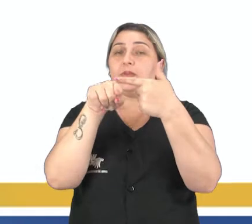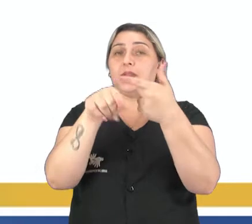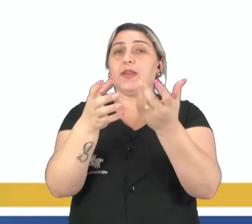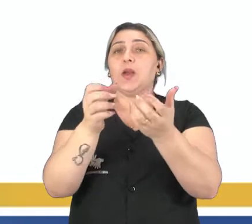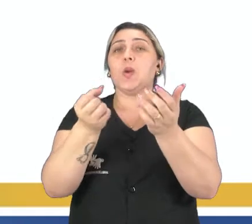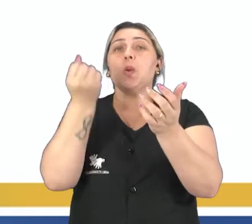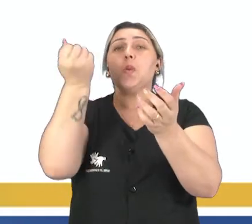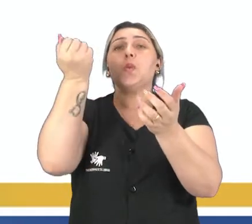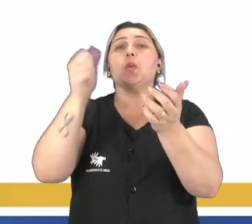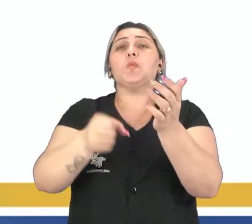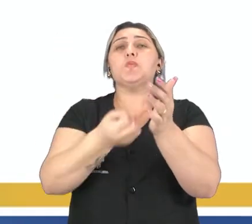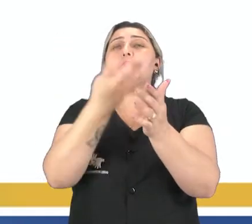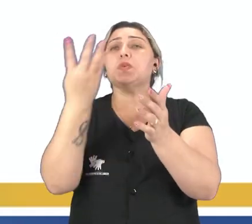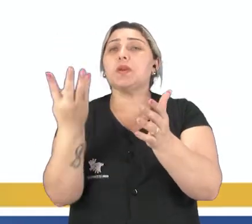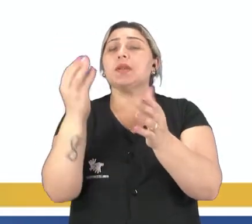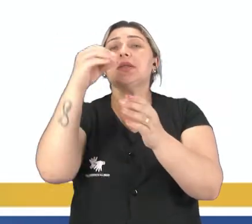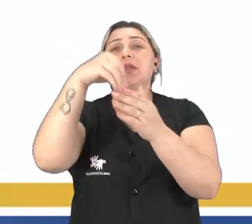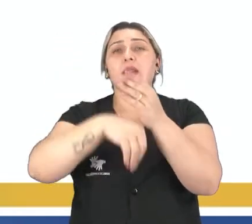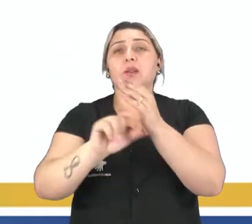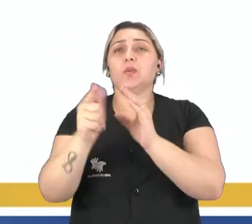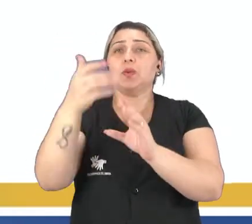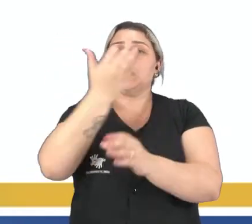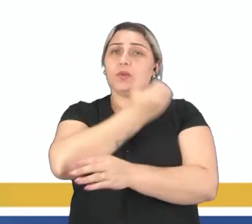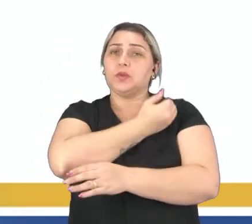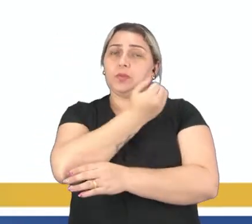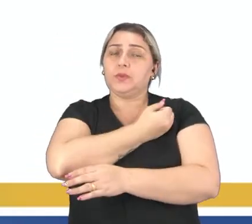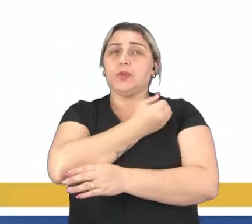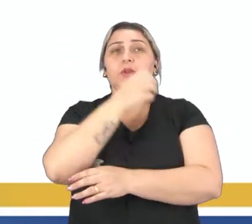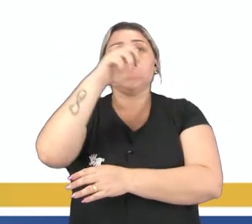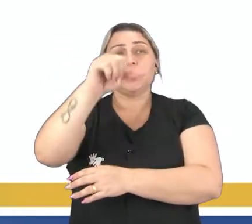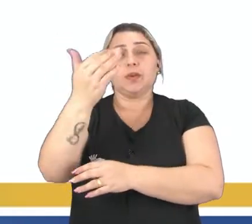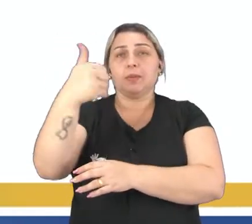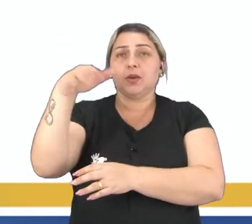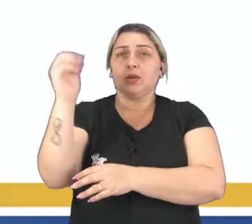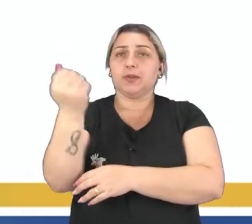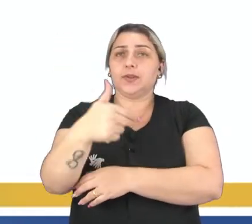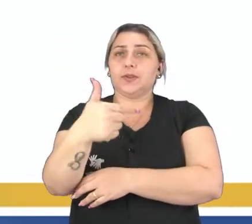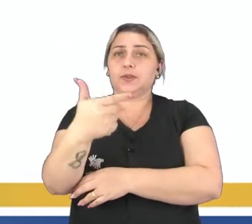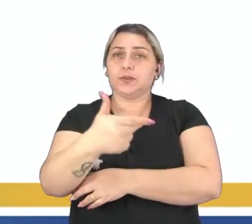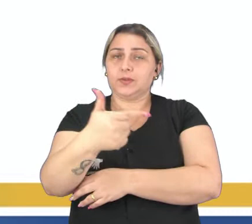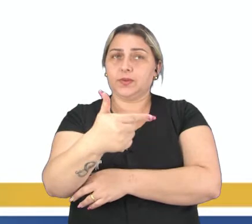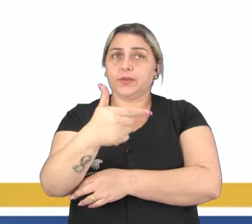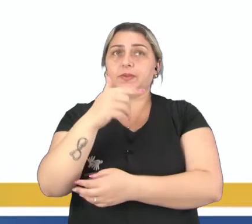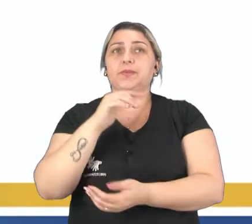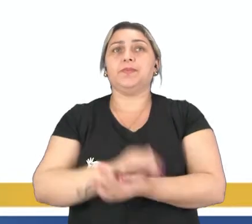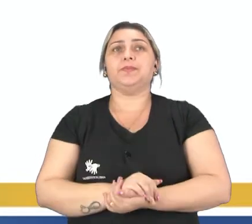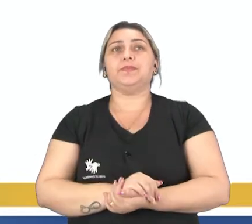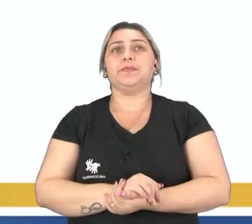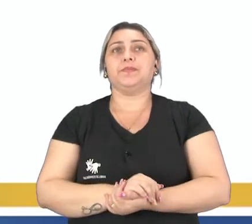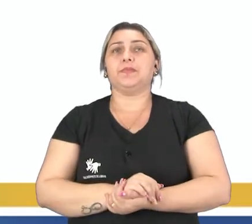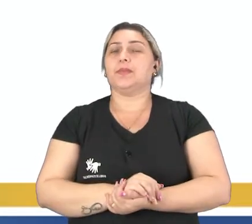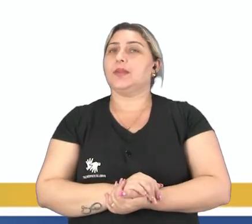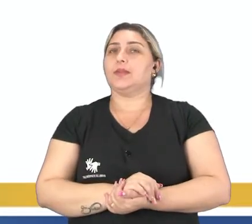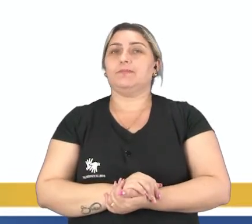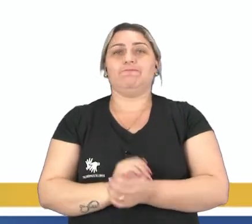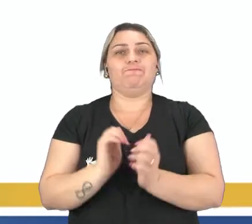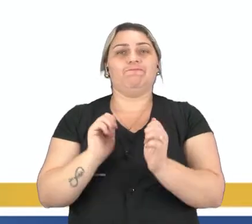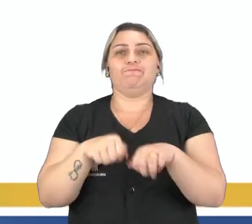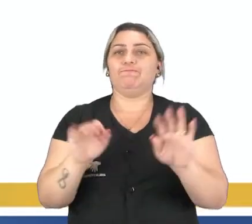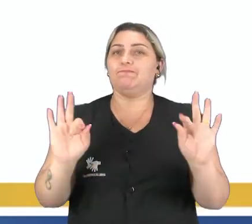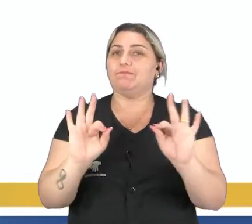quantas vezes um número cabe dentro do outro. Como o 9 ele é maior do que o 2, ele não caberia nenhuma